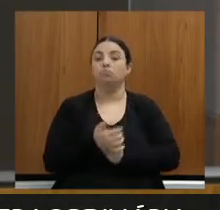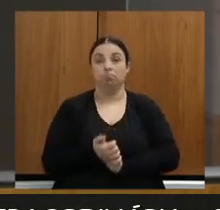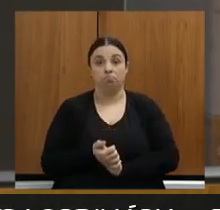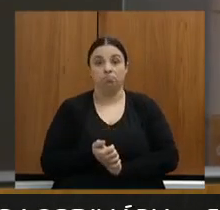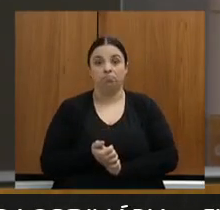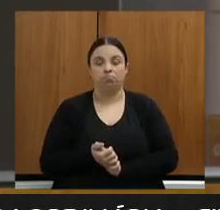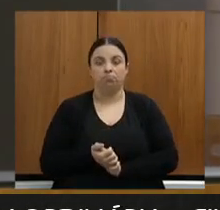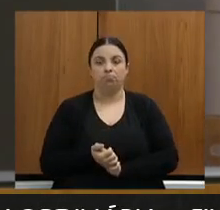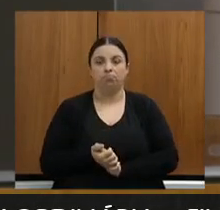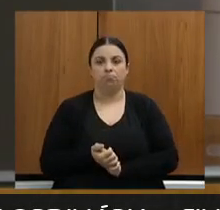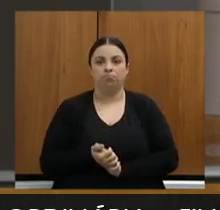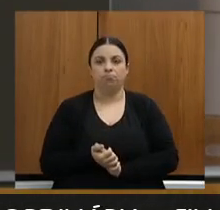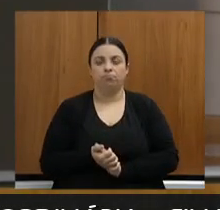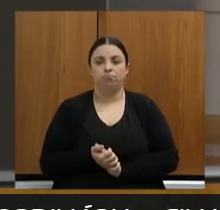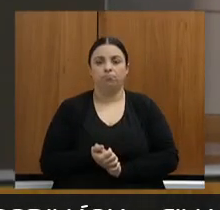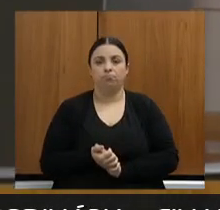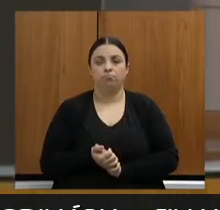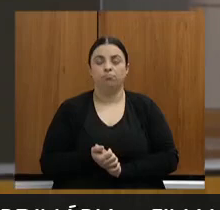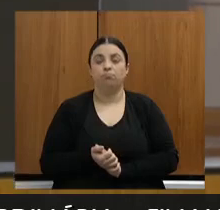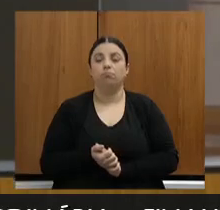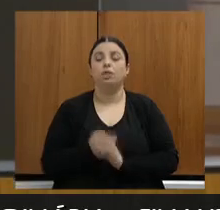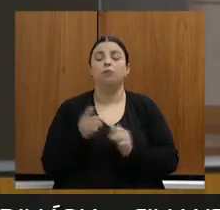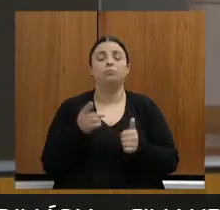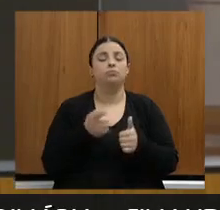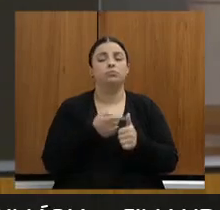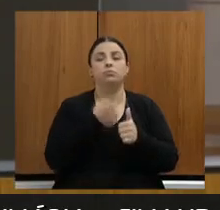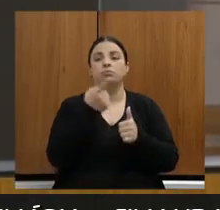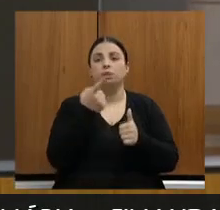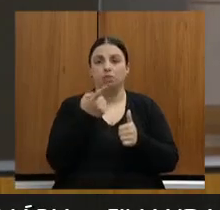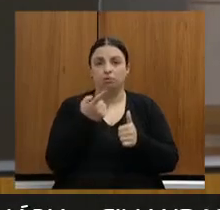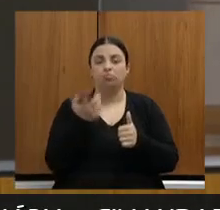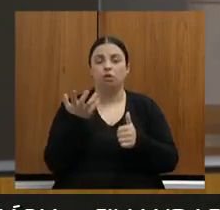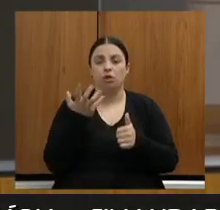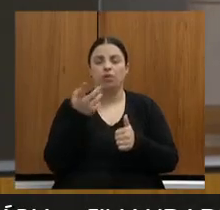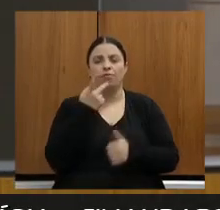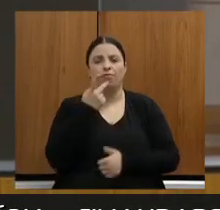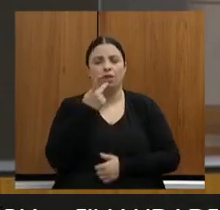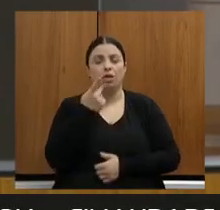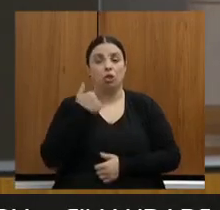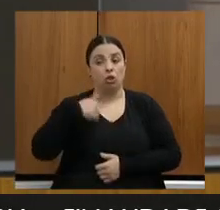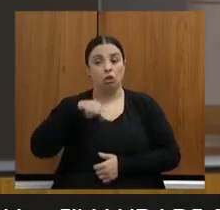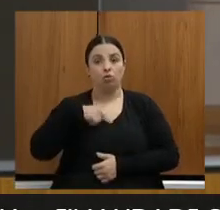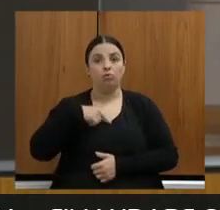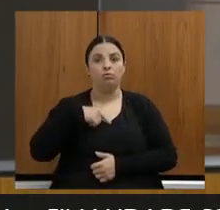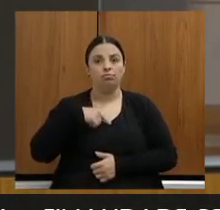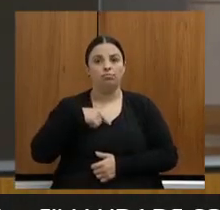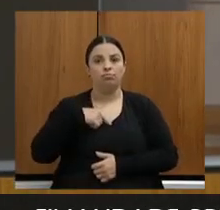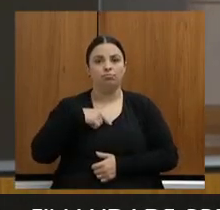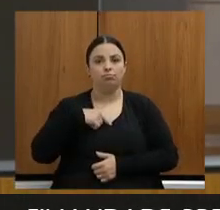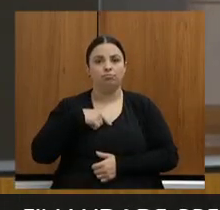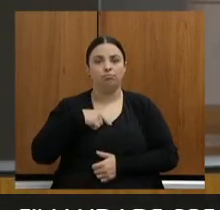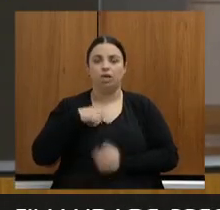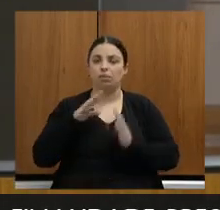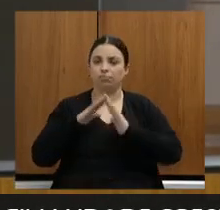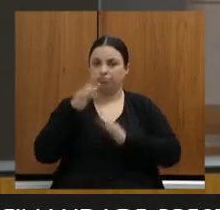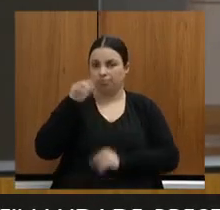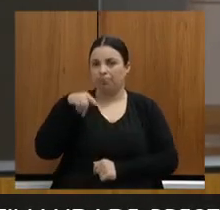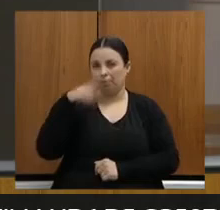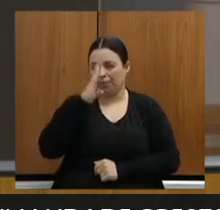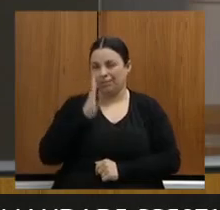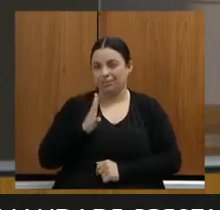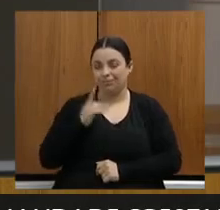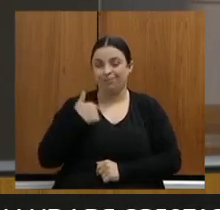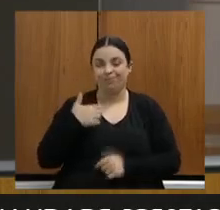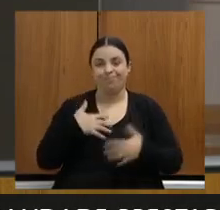É bem a primeira coisa eu queria dizer que para nós como brasileiros é um orgulho a gente